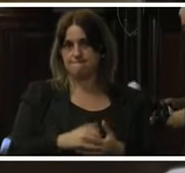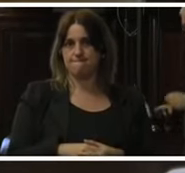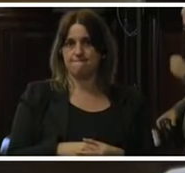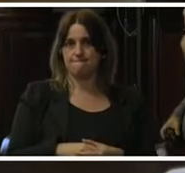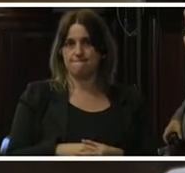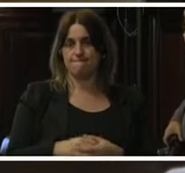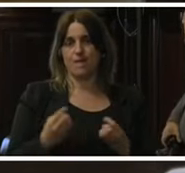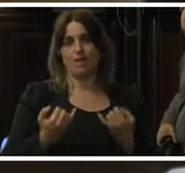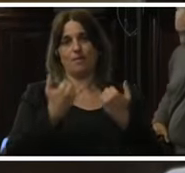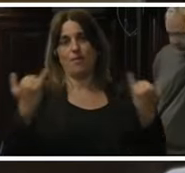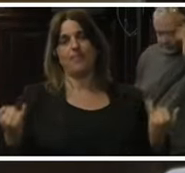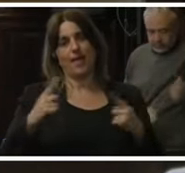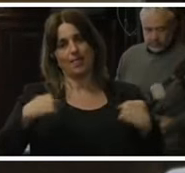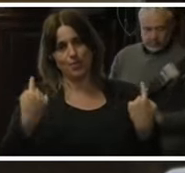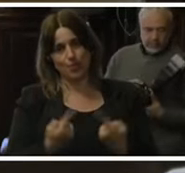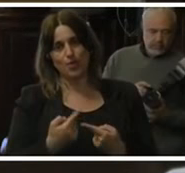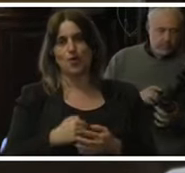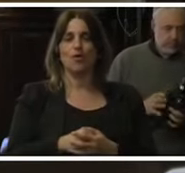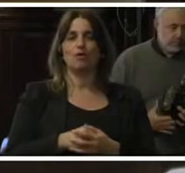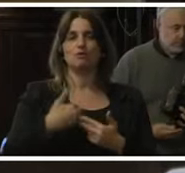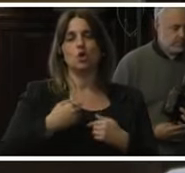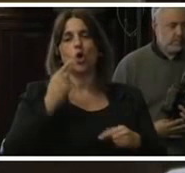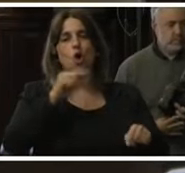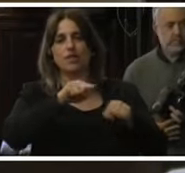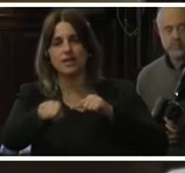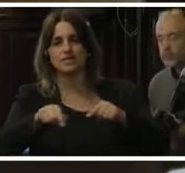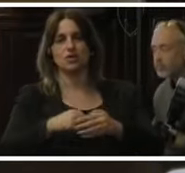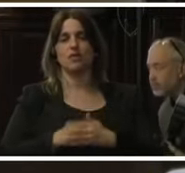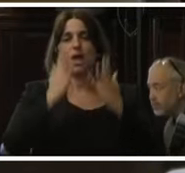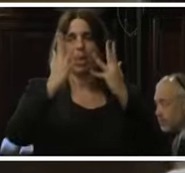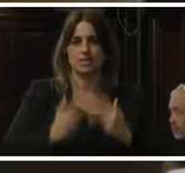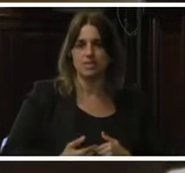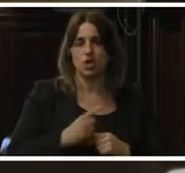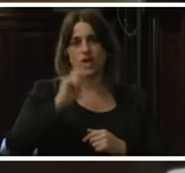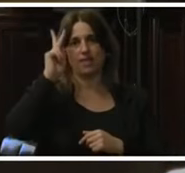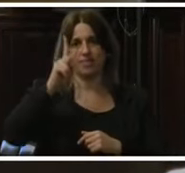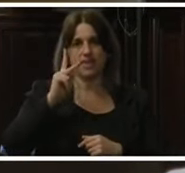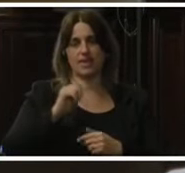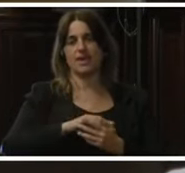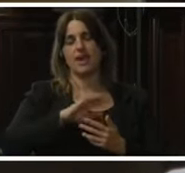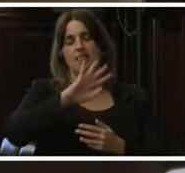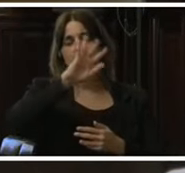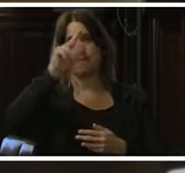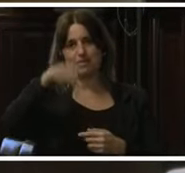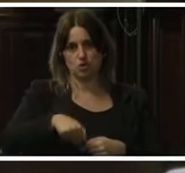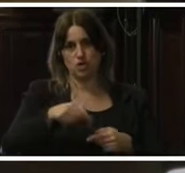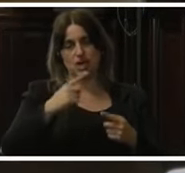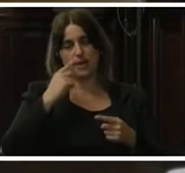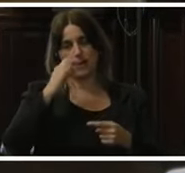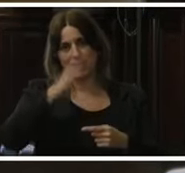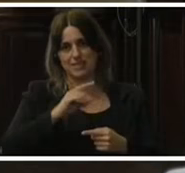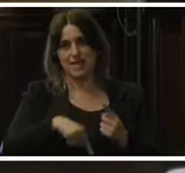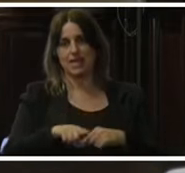ou cafeína da coordenação das organizações indígenas da amazônia brasileira base da articulação dos povos indígenas do